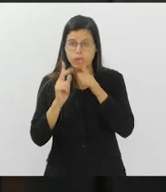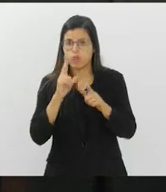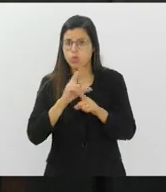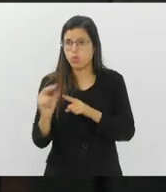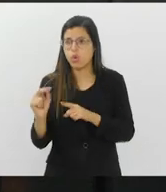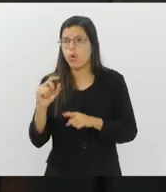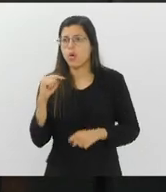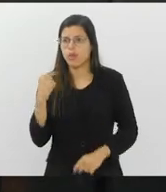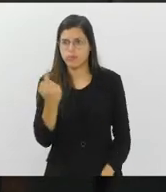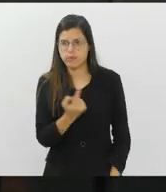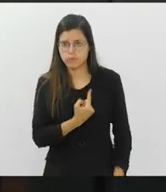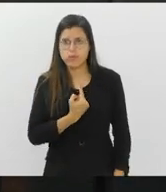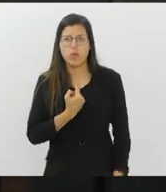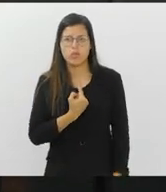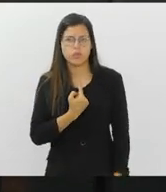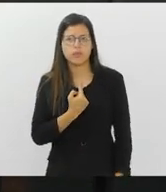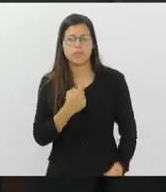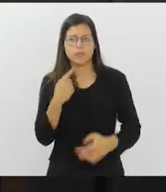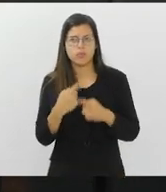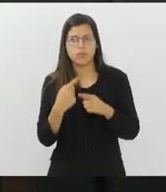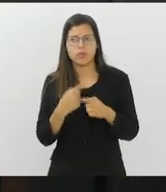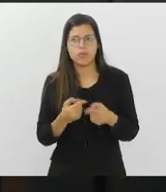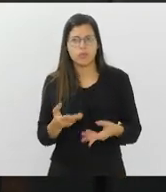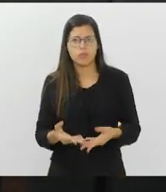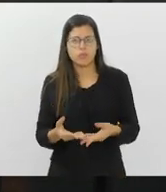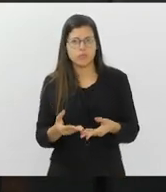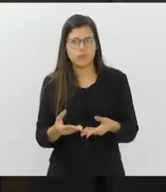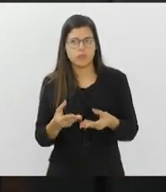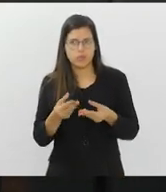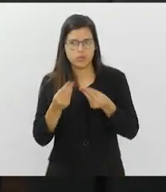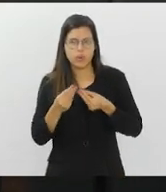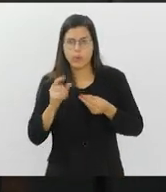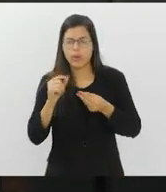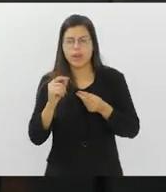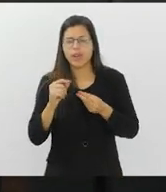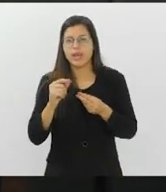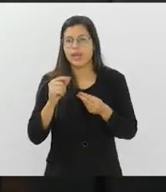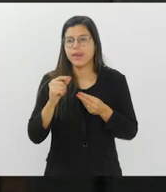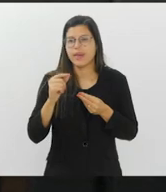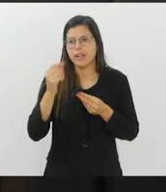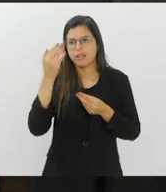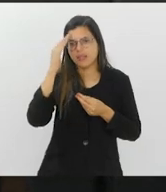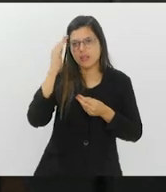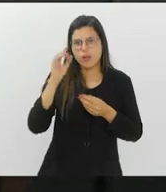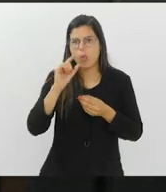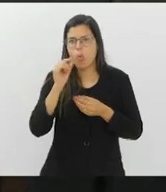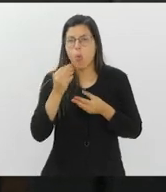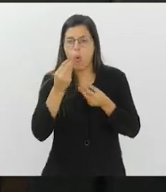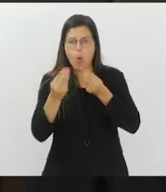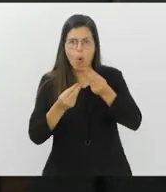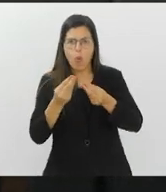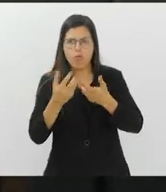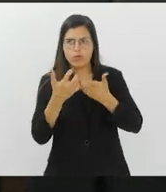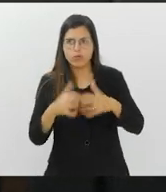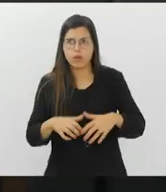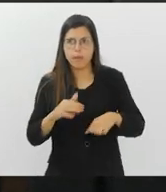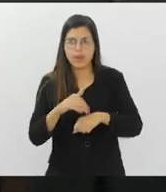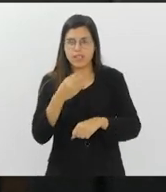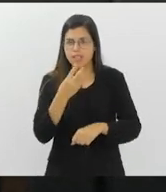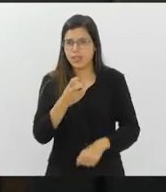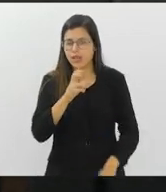do setor de saúde suplementar, porque trouxe previsibilidade. São mais de 3.500 procedimentos que